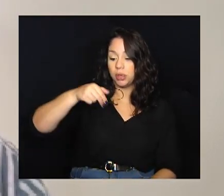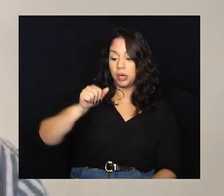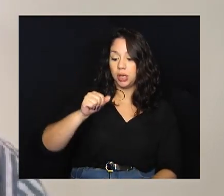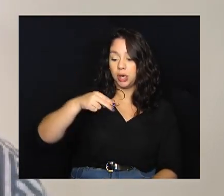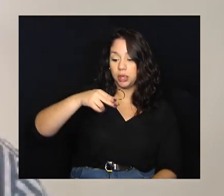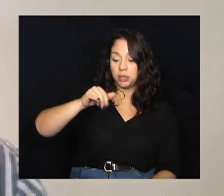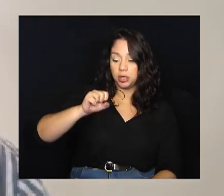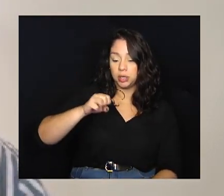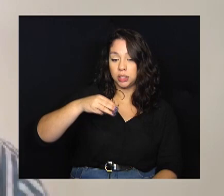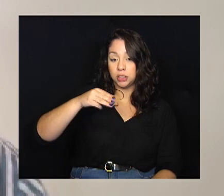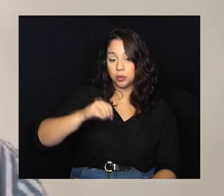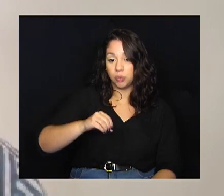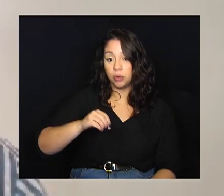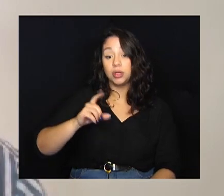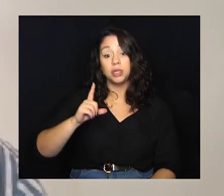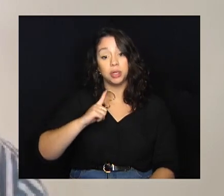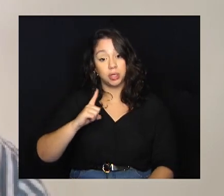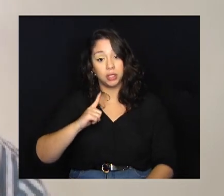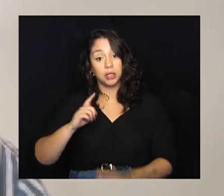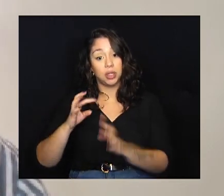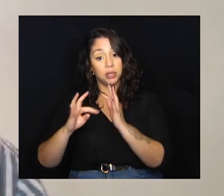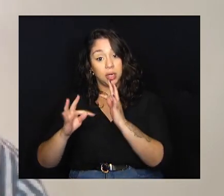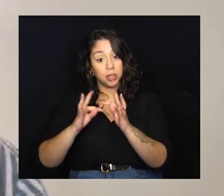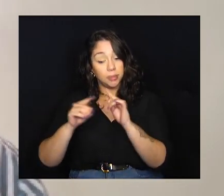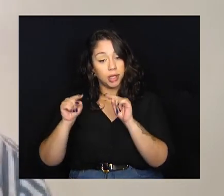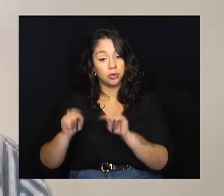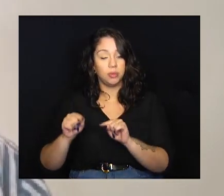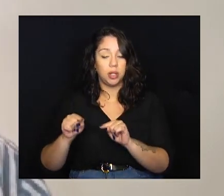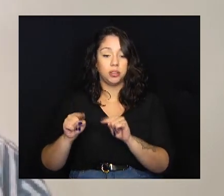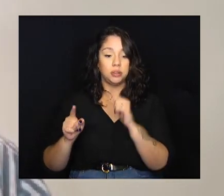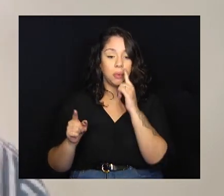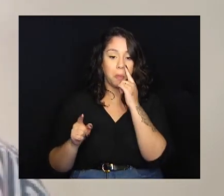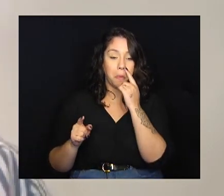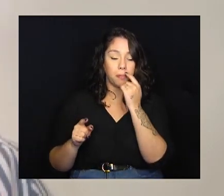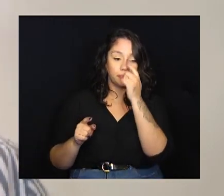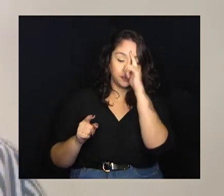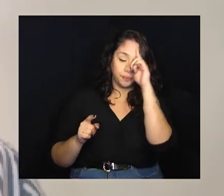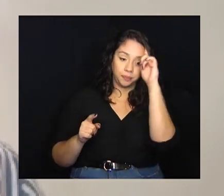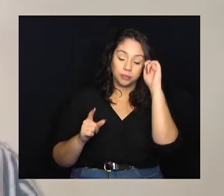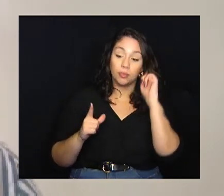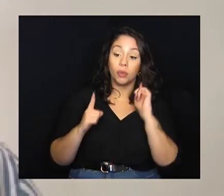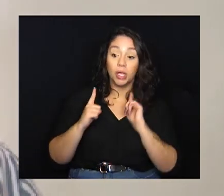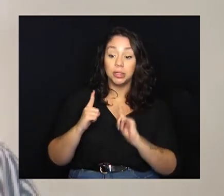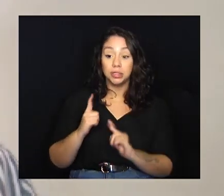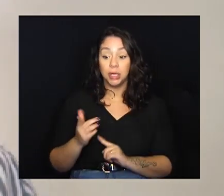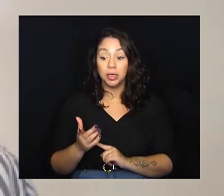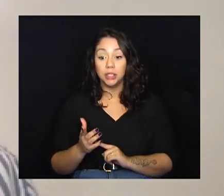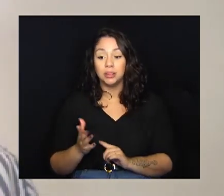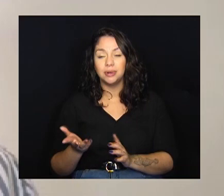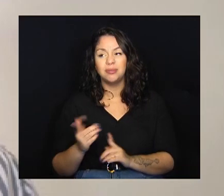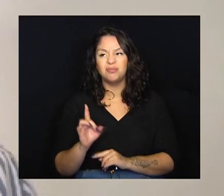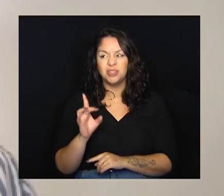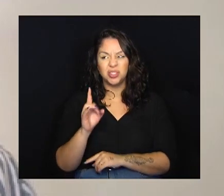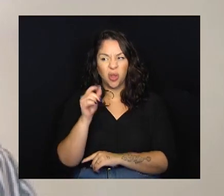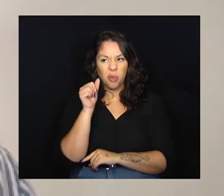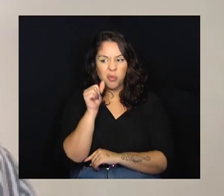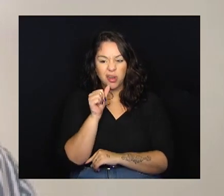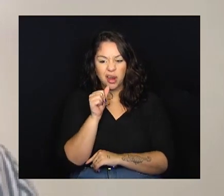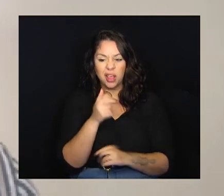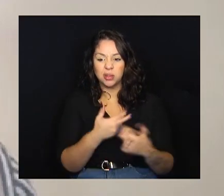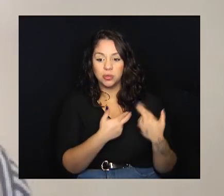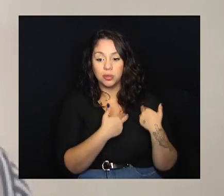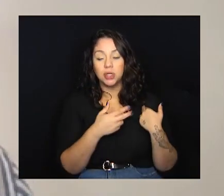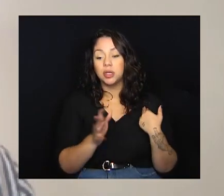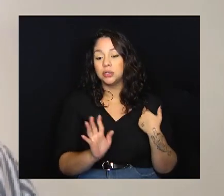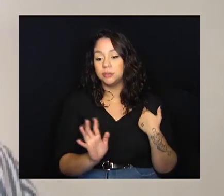tem tratamento aprovado né para tal fim então a a gente tem que parar de pensar que somente as mulheres têm